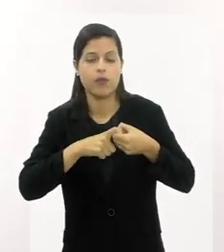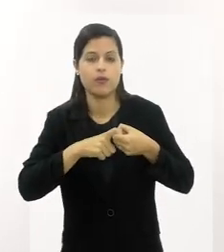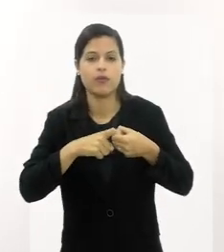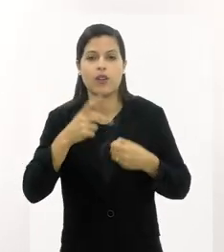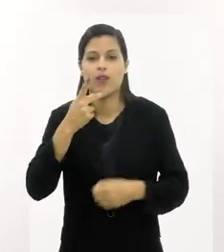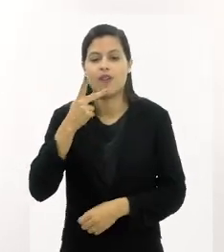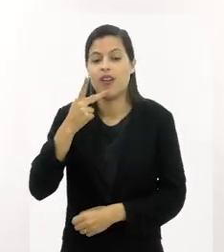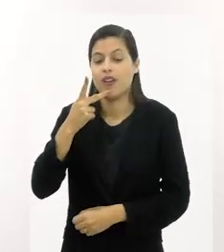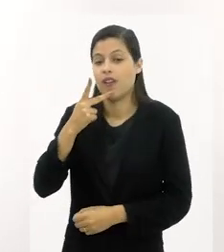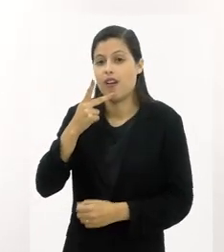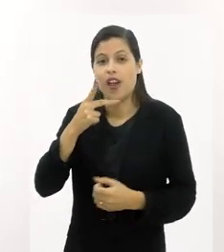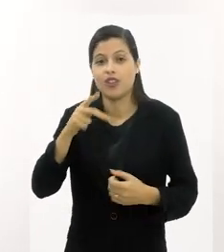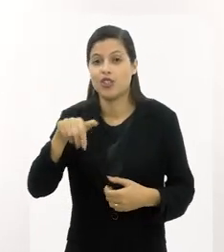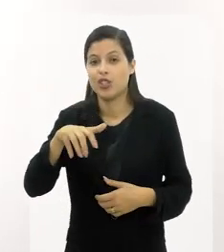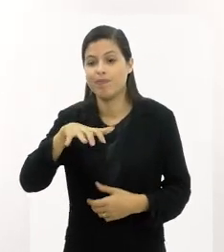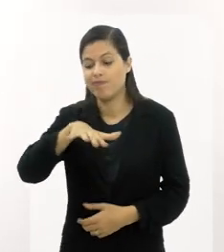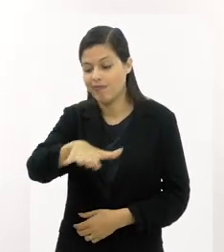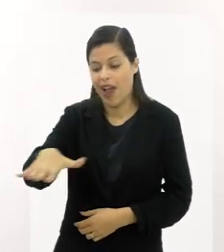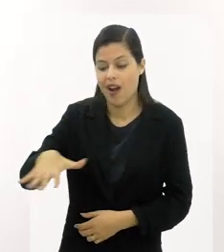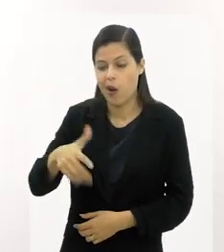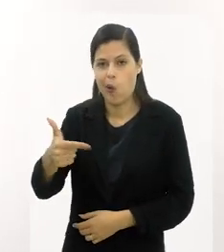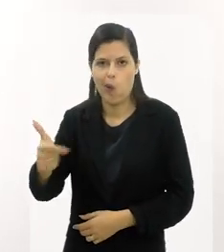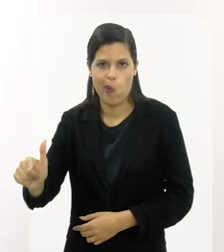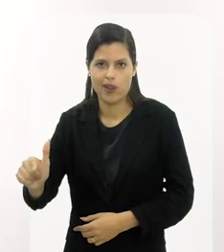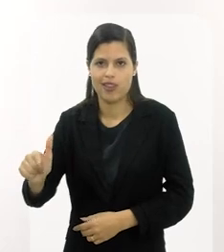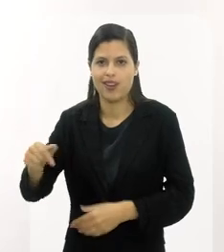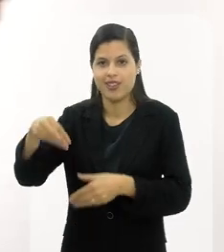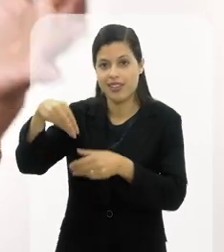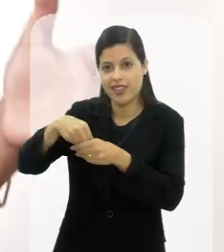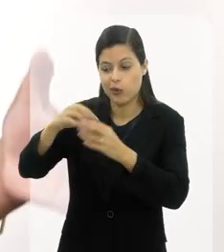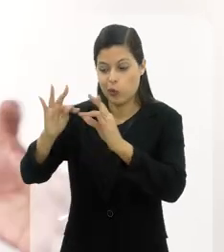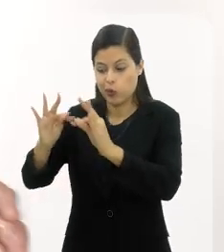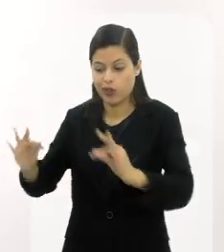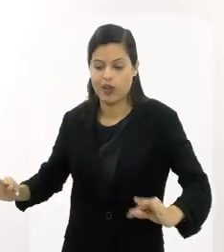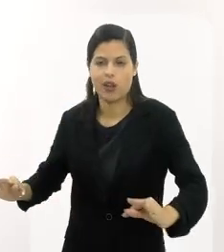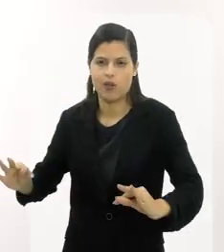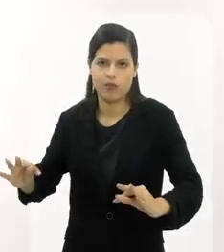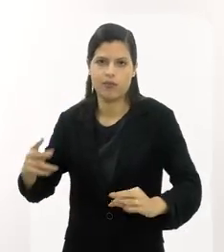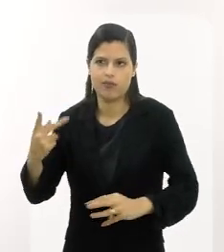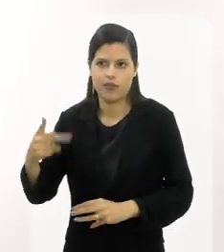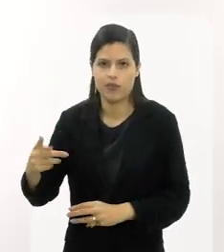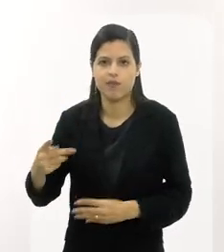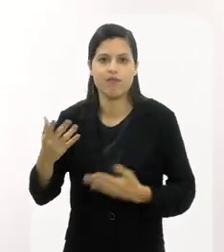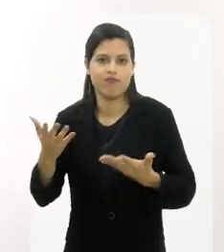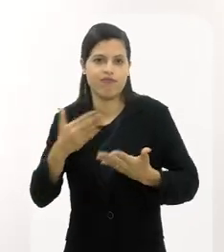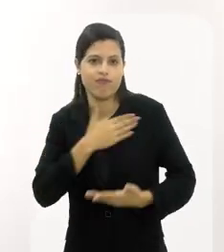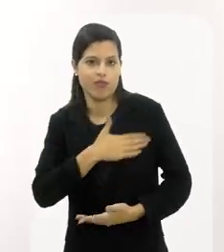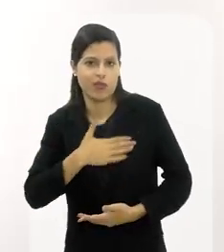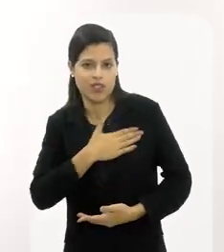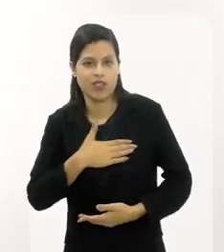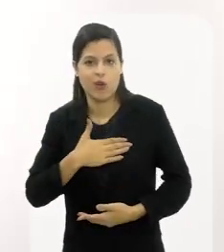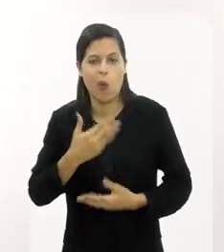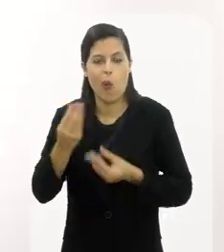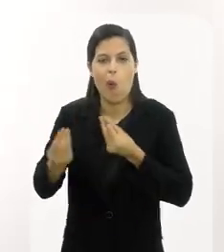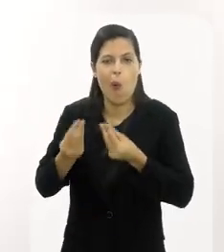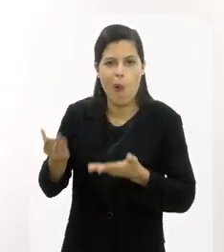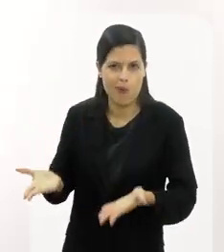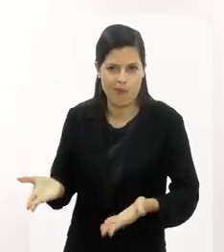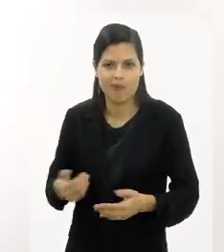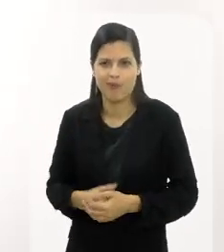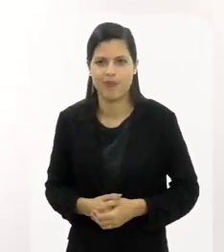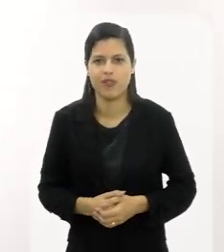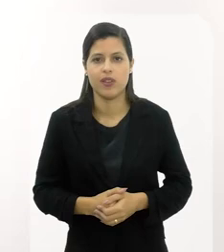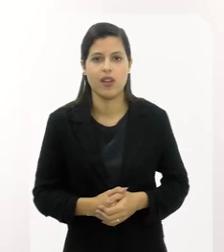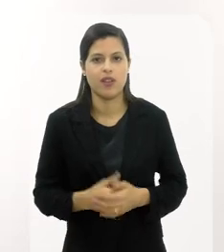nós vamos falar com a Kunti, mãe, dentro do seu templo. Que nós gostaríamos muito de saber